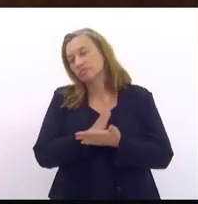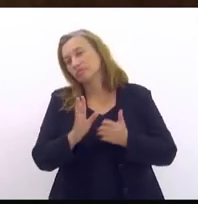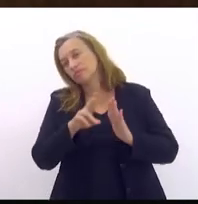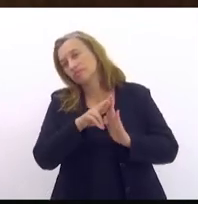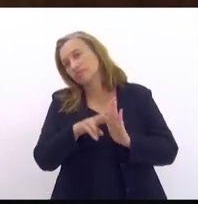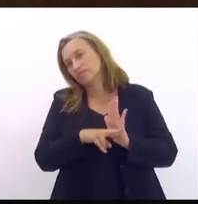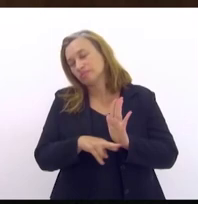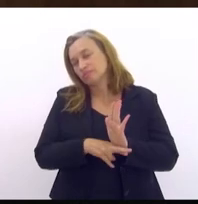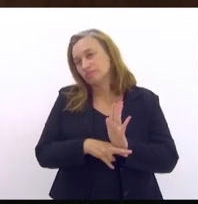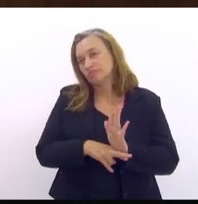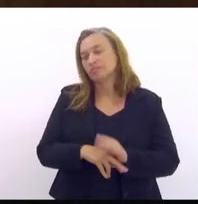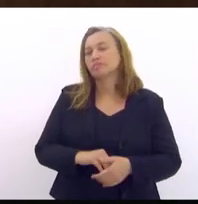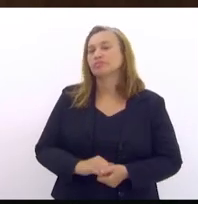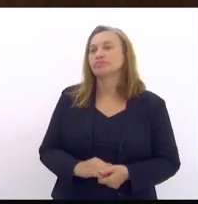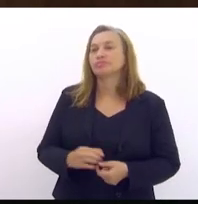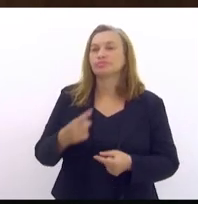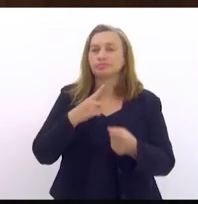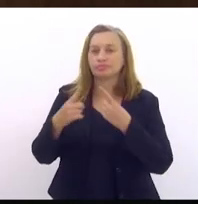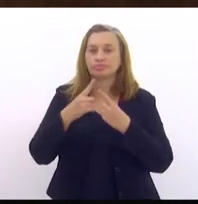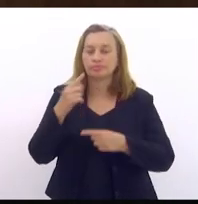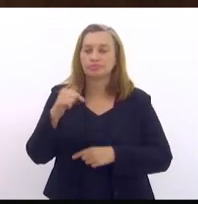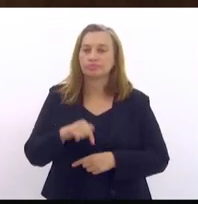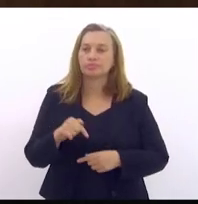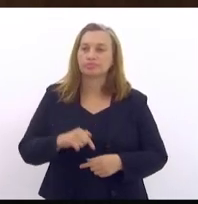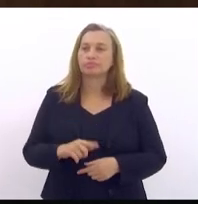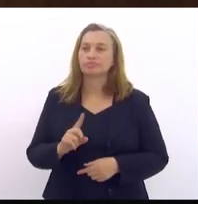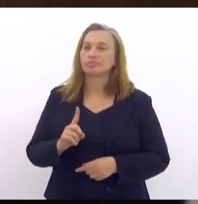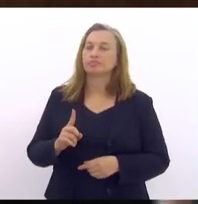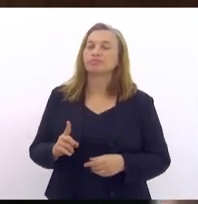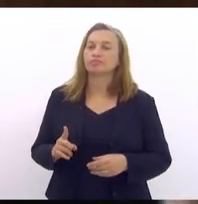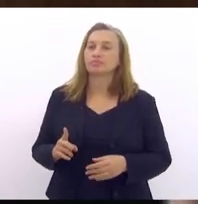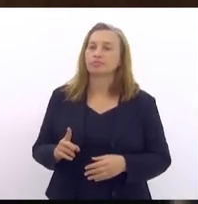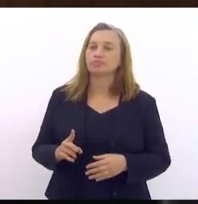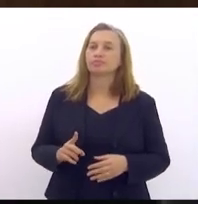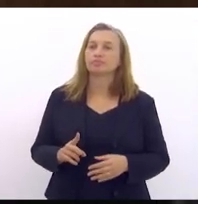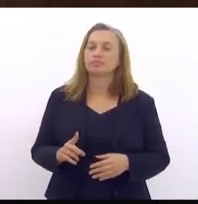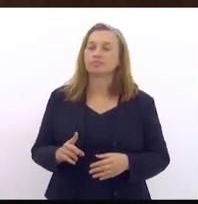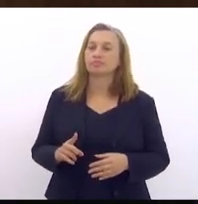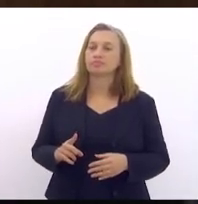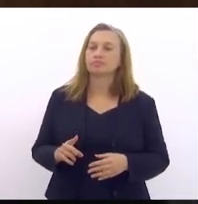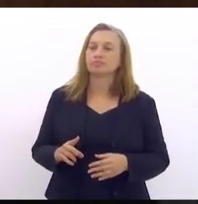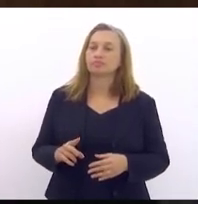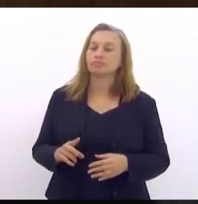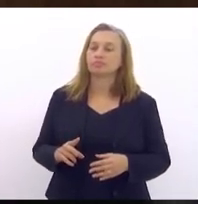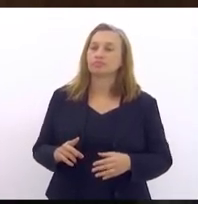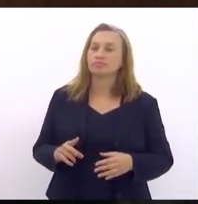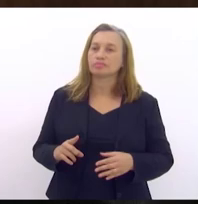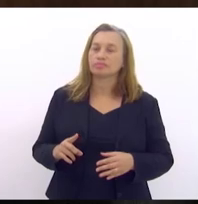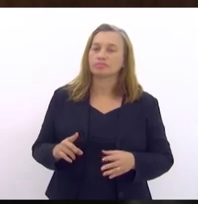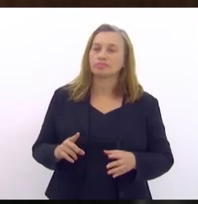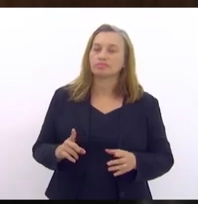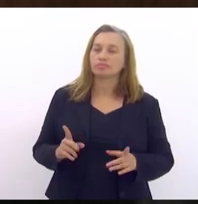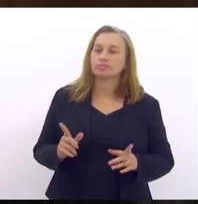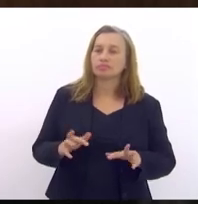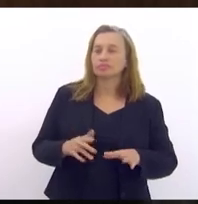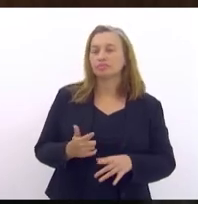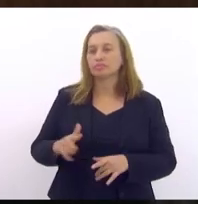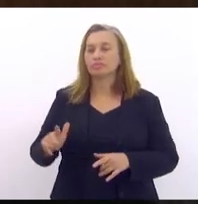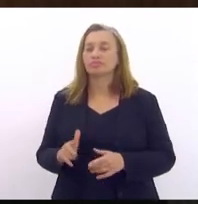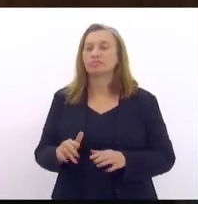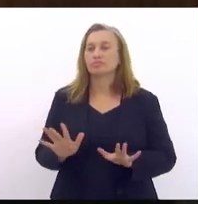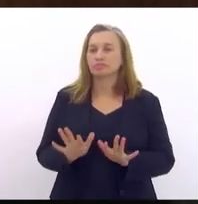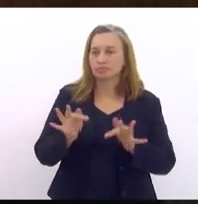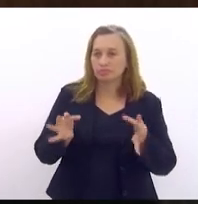Os benefícios aqui discutidos, eles não são condicionados, são benefícios simples, optativos. E, de fato,